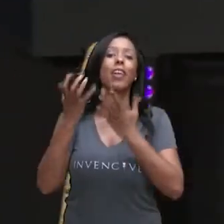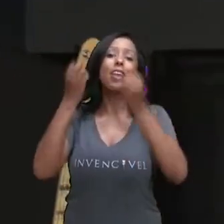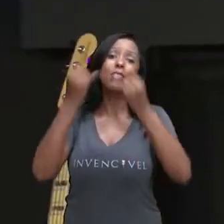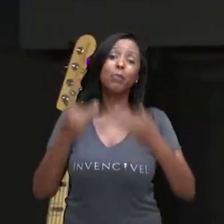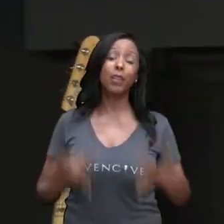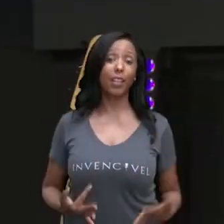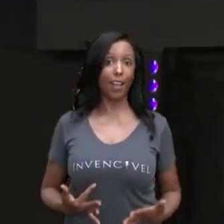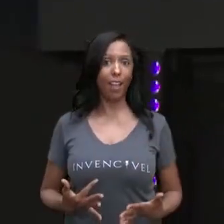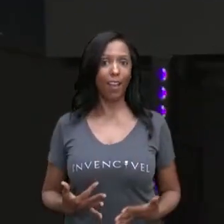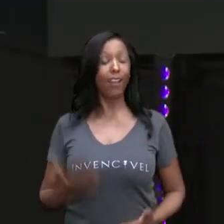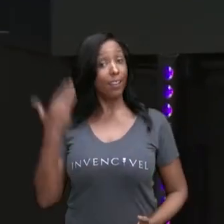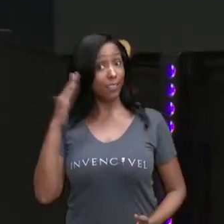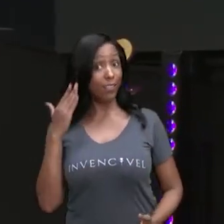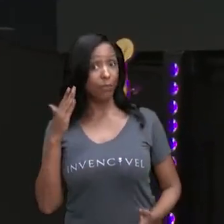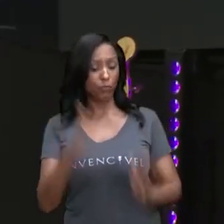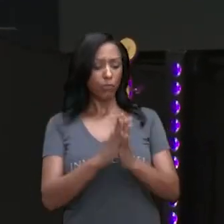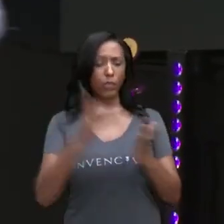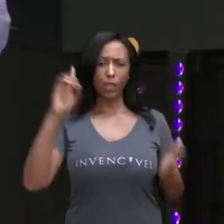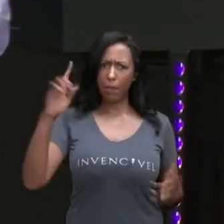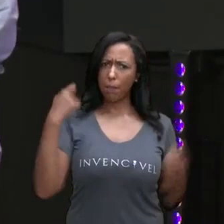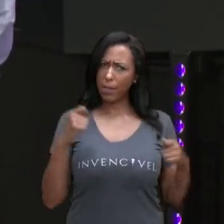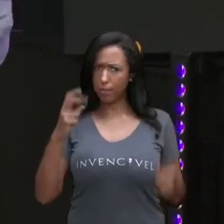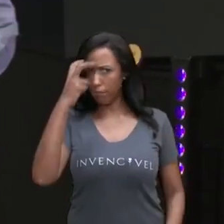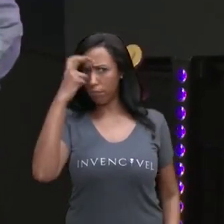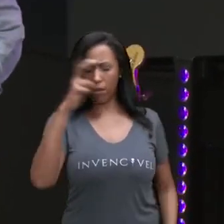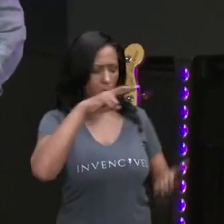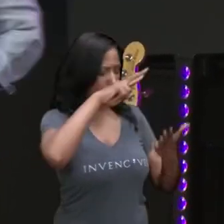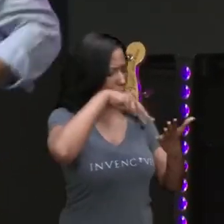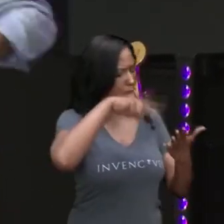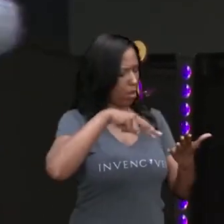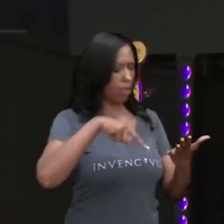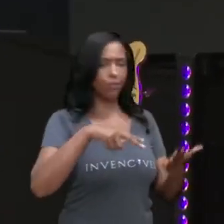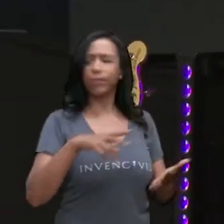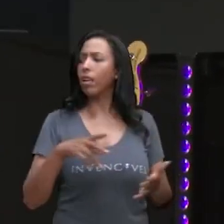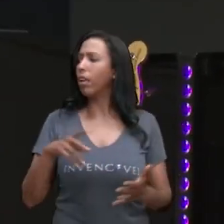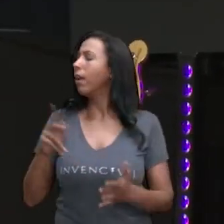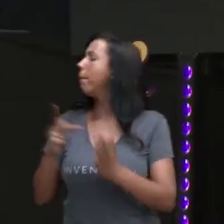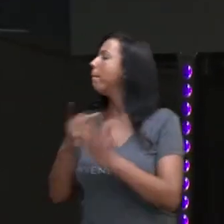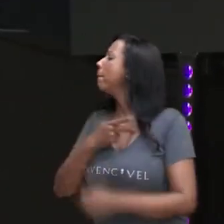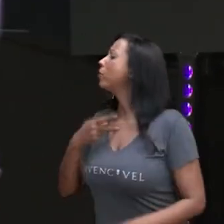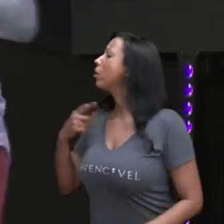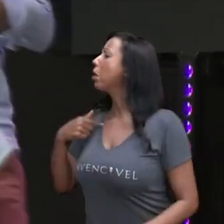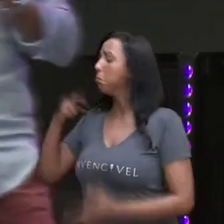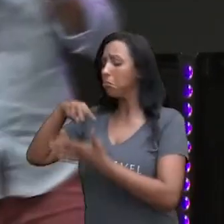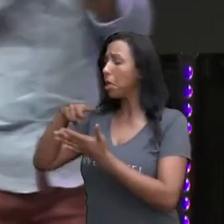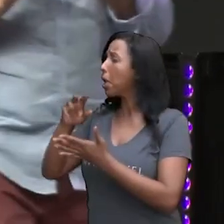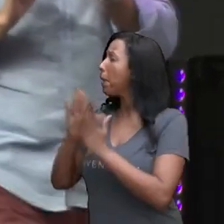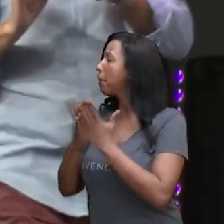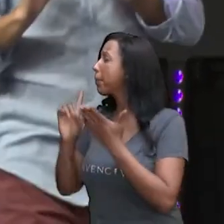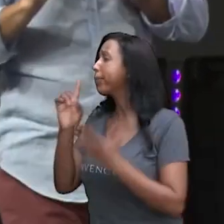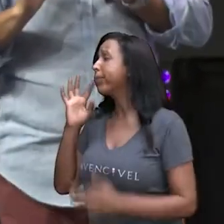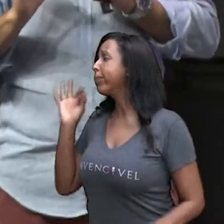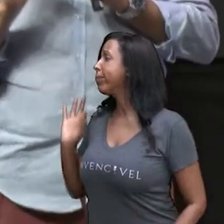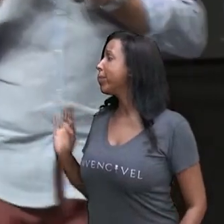A Bíblia tem que ser lida com inteligência, pastor. Não sei ler a Bíblia, como é que eu leio a Bíblia? Ah, primeira coisa, uma